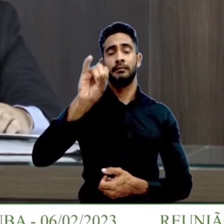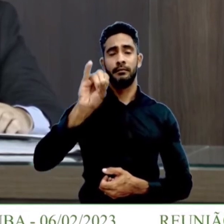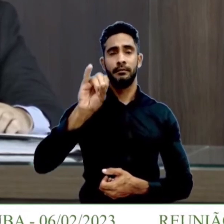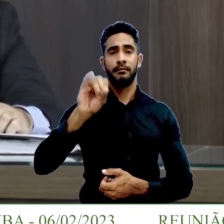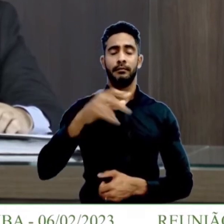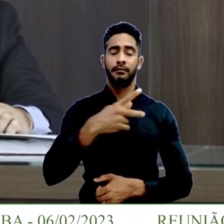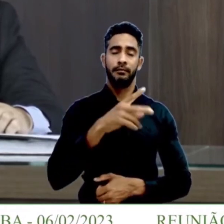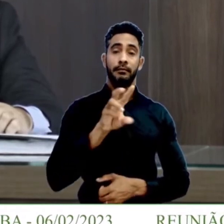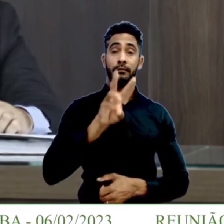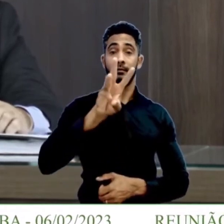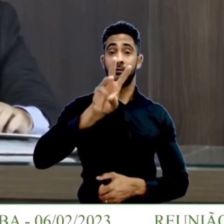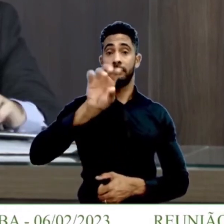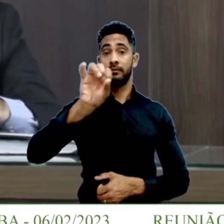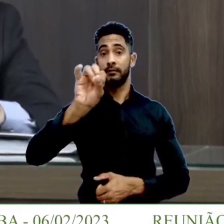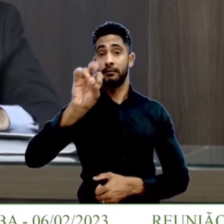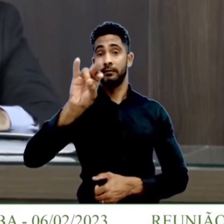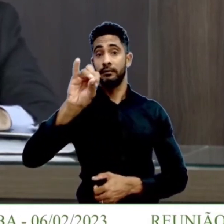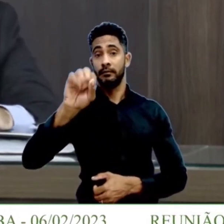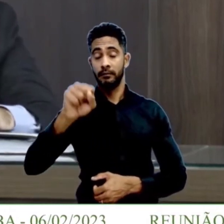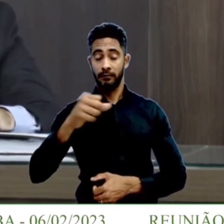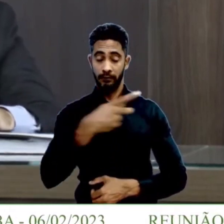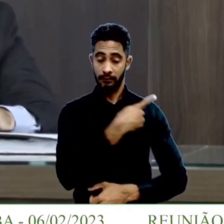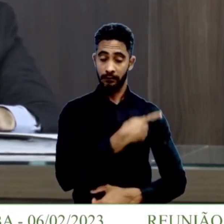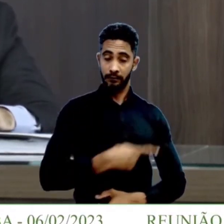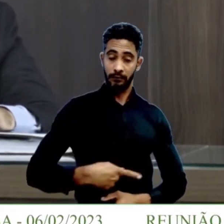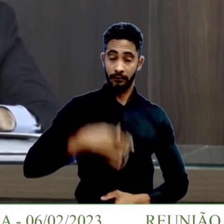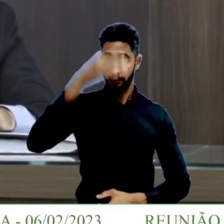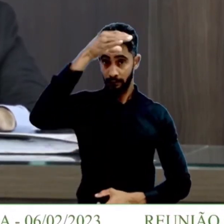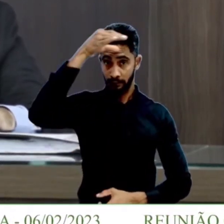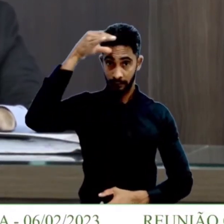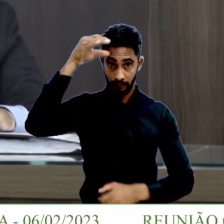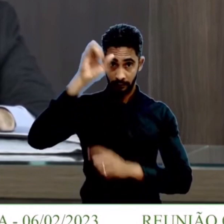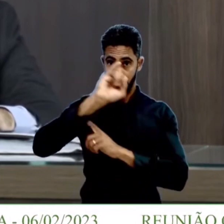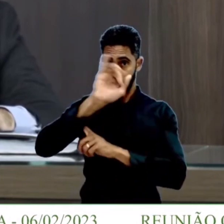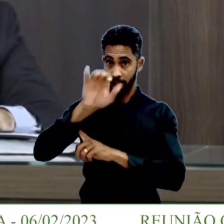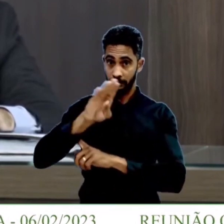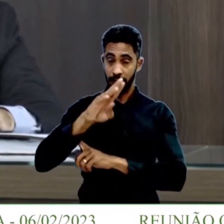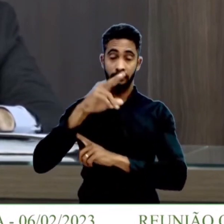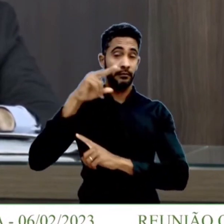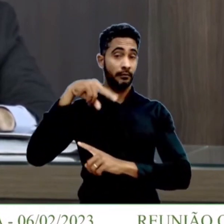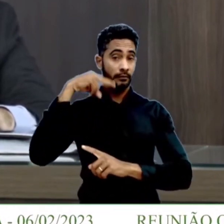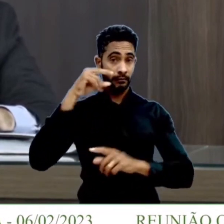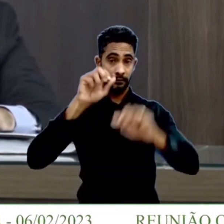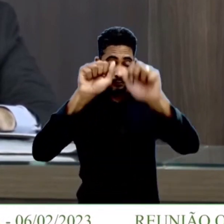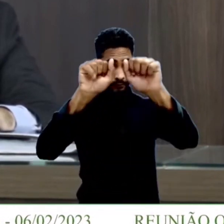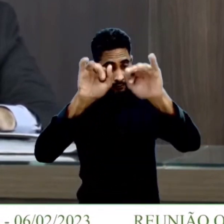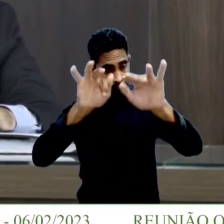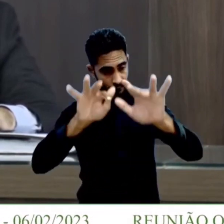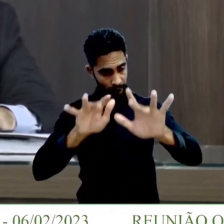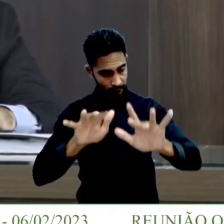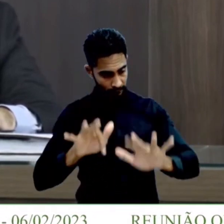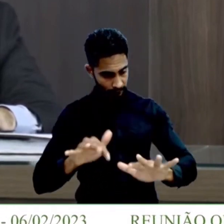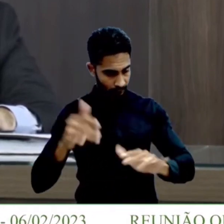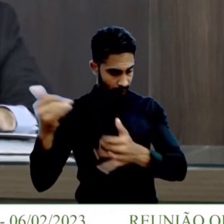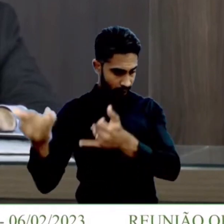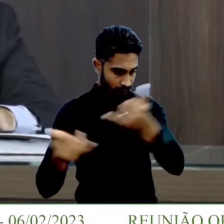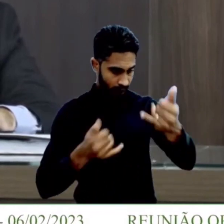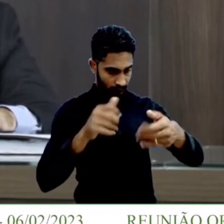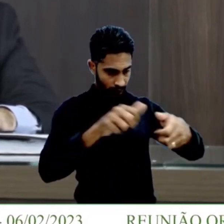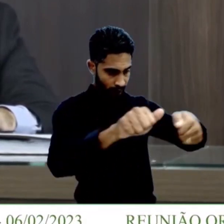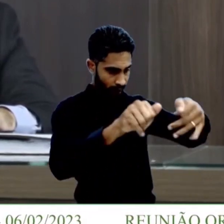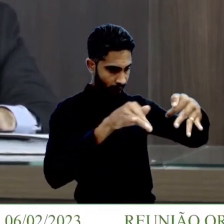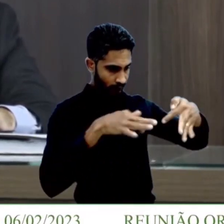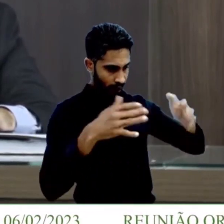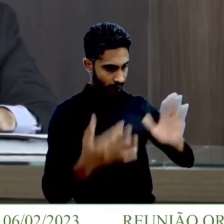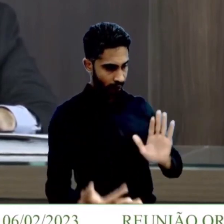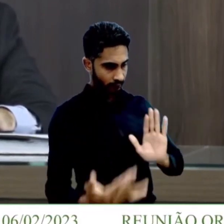senhor Willis Carlos Lopes, presidente da Câmara Municipal de Janaúba. O vereador subassinado vem, após ouvido o plenário,